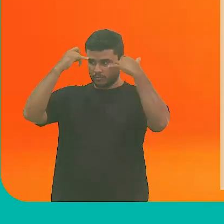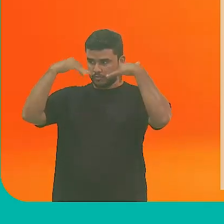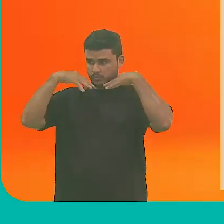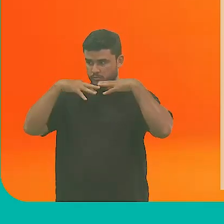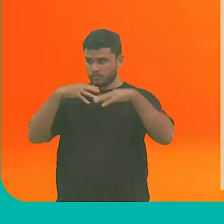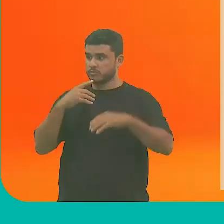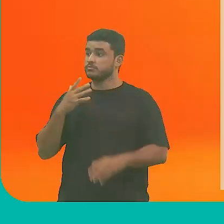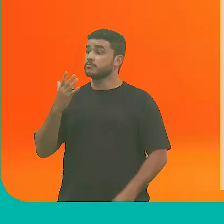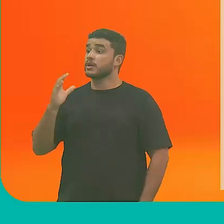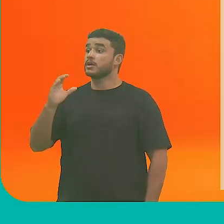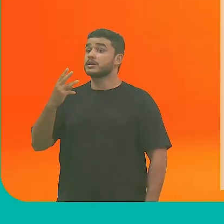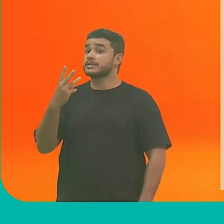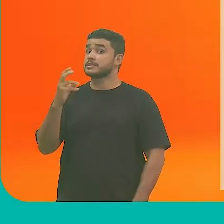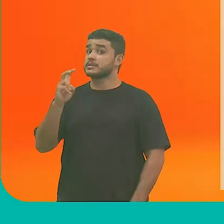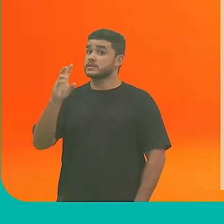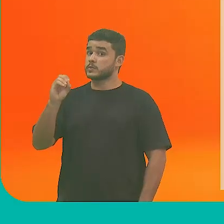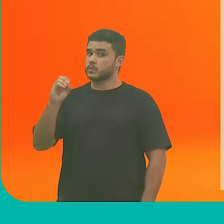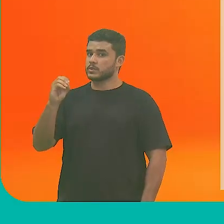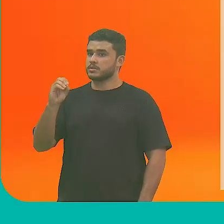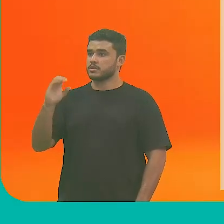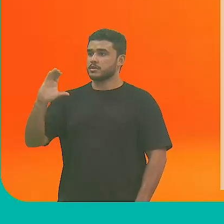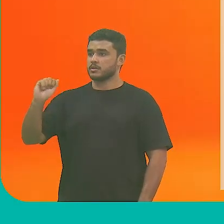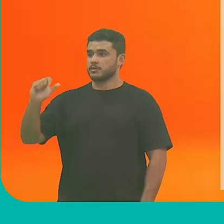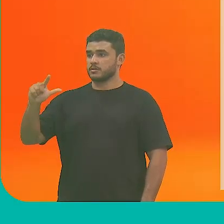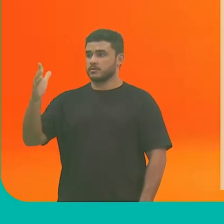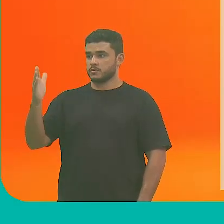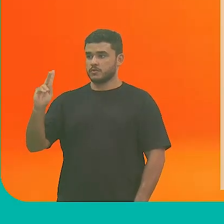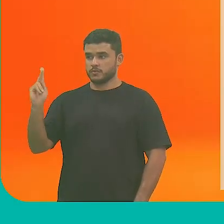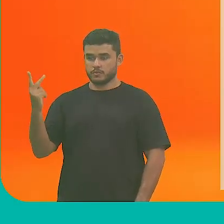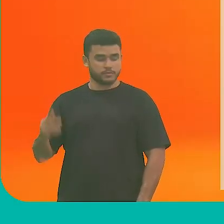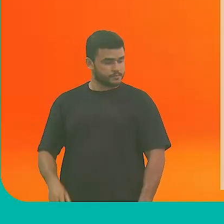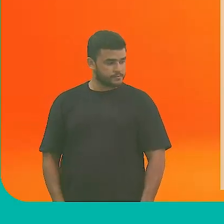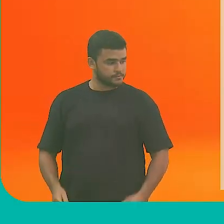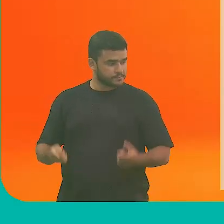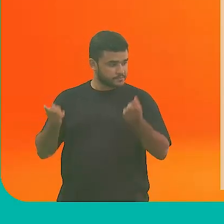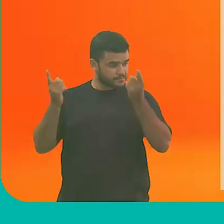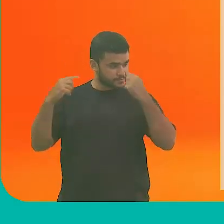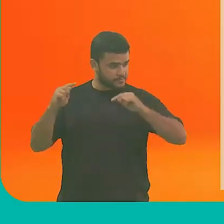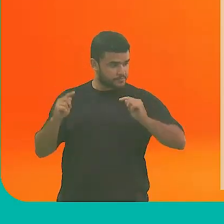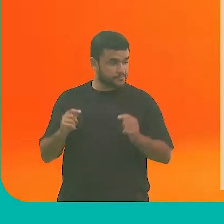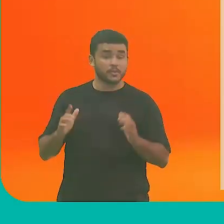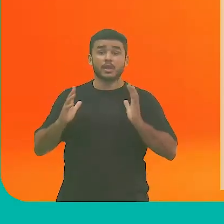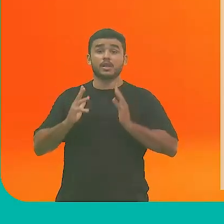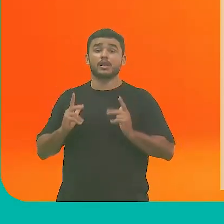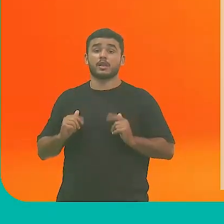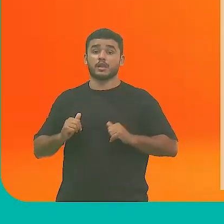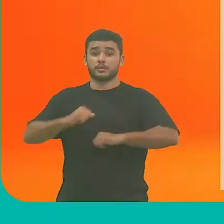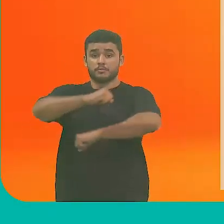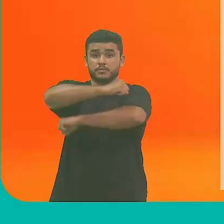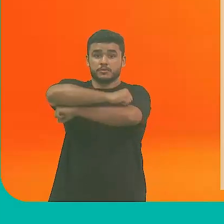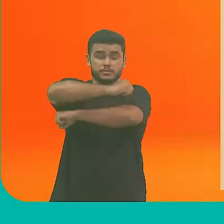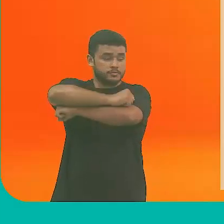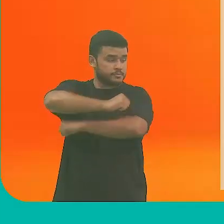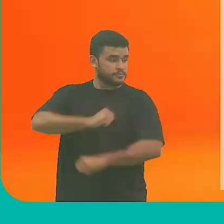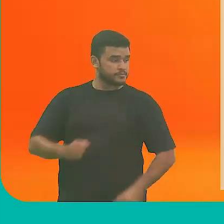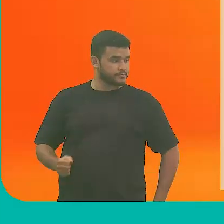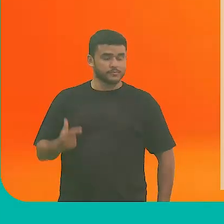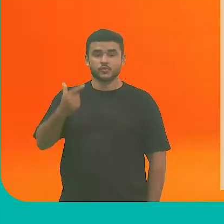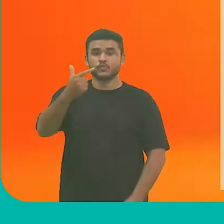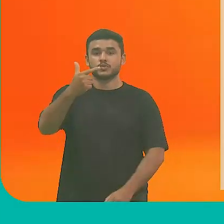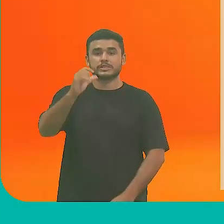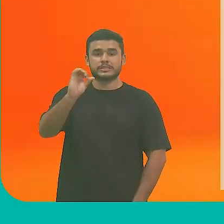calorias por hora, né? A minha mãe, eu dei a ela de presente aquele aspiradorzinho,